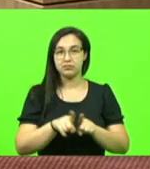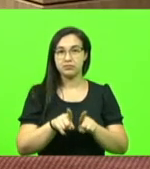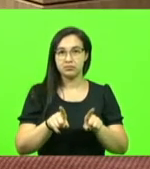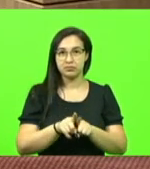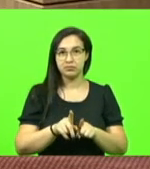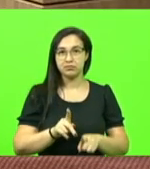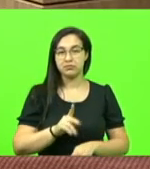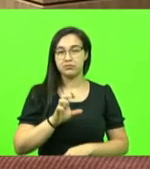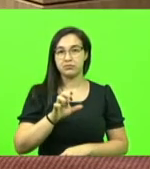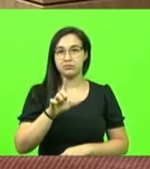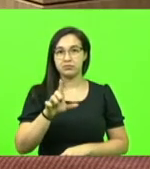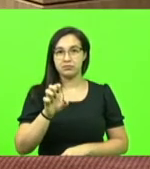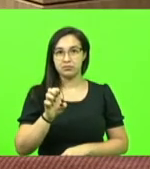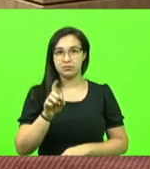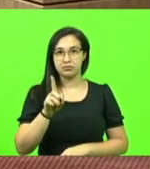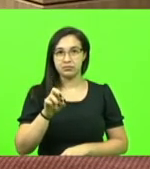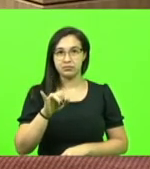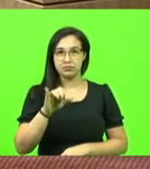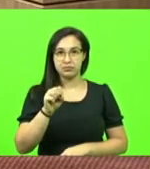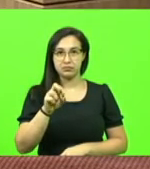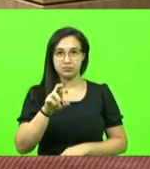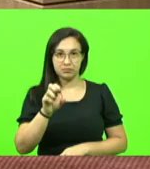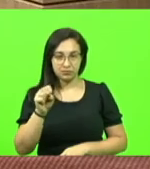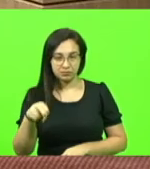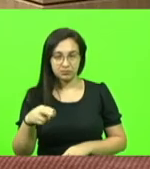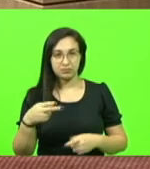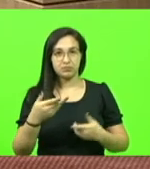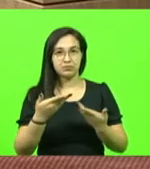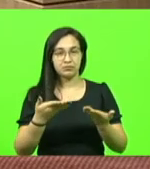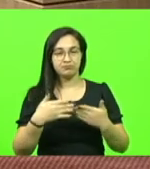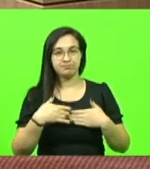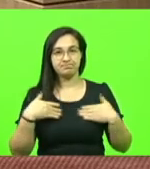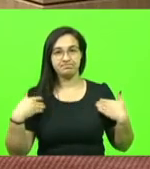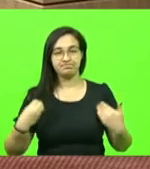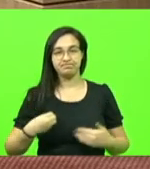plenário desta casa, que nos honram com sua presença. Obrigado.